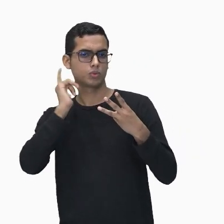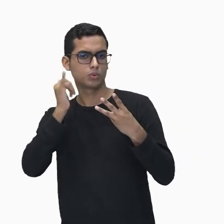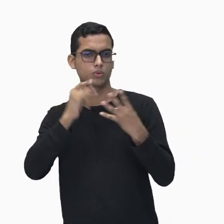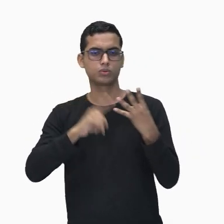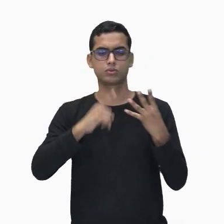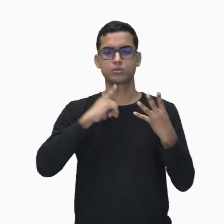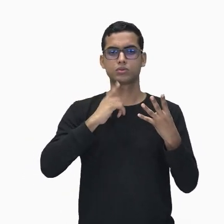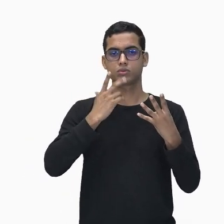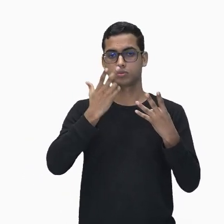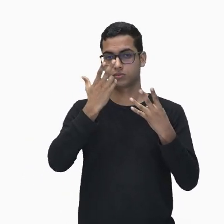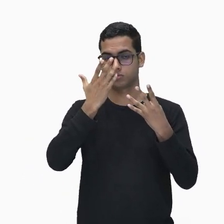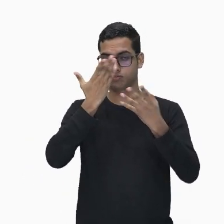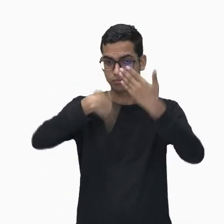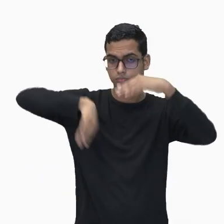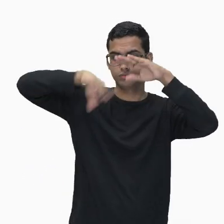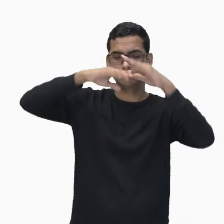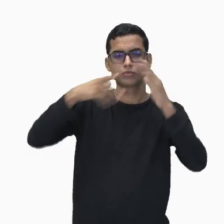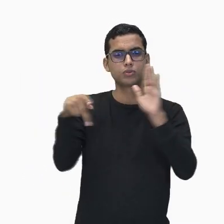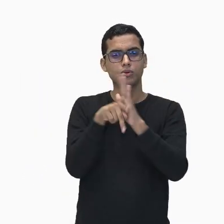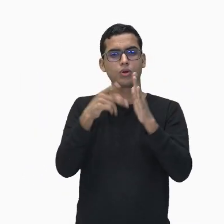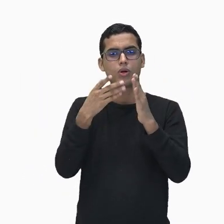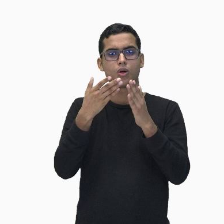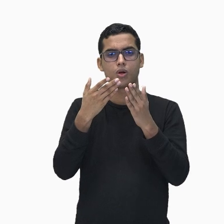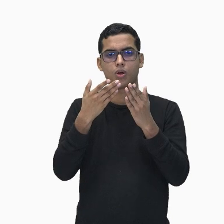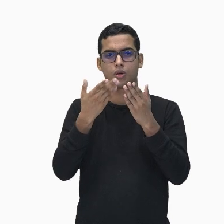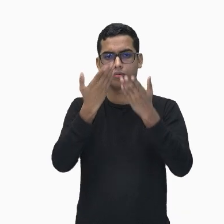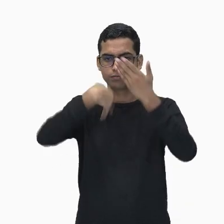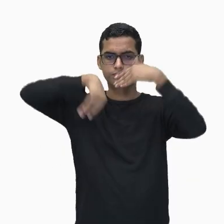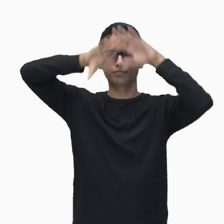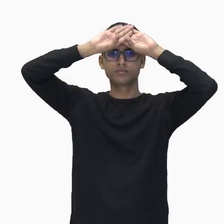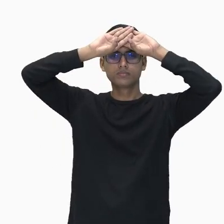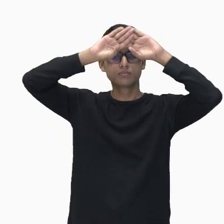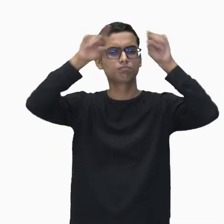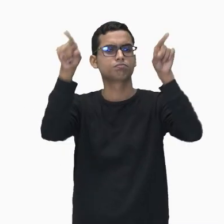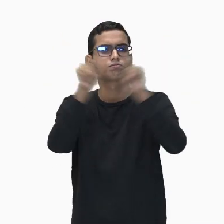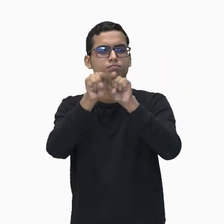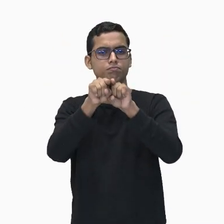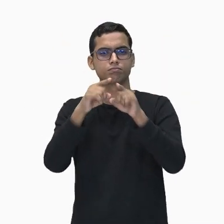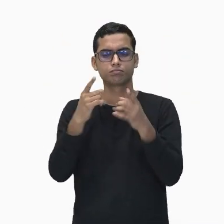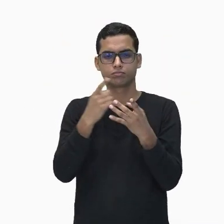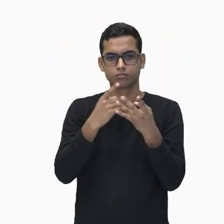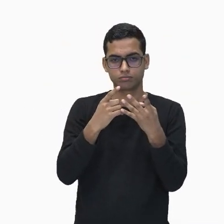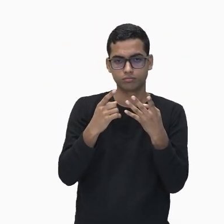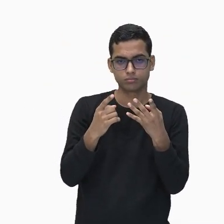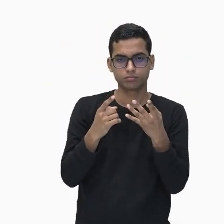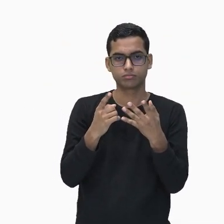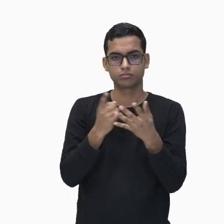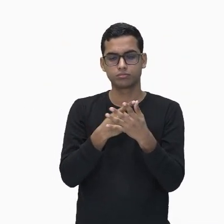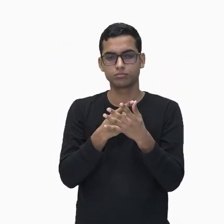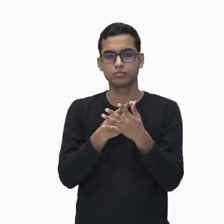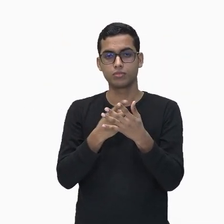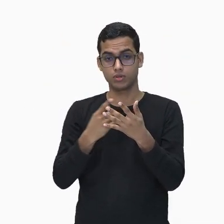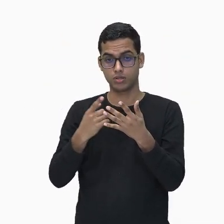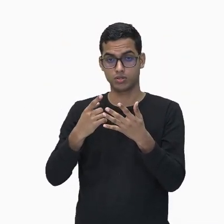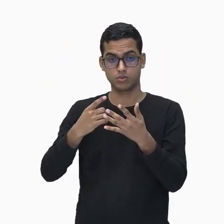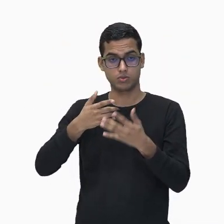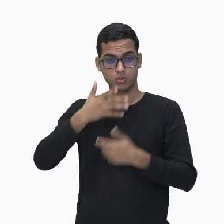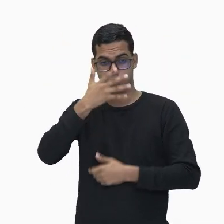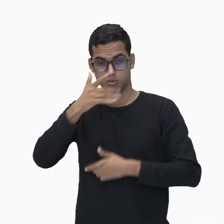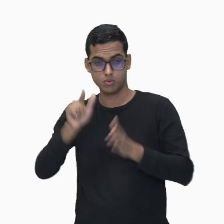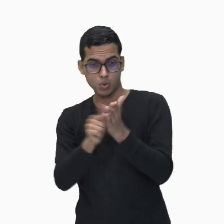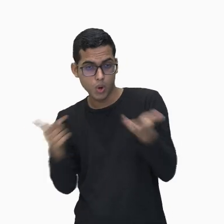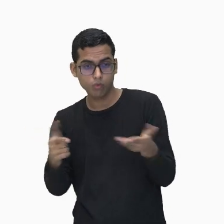a maior expressão da literatura portuguesa contemporânea. Foi o primeiro escritor em